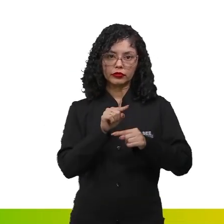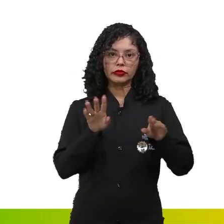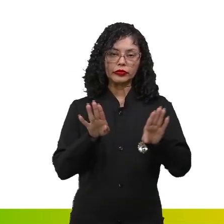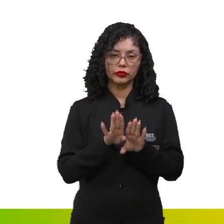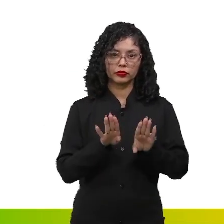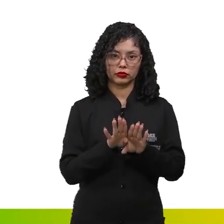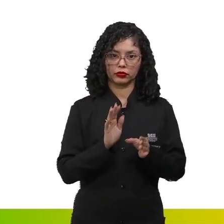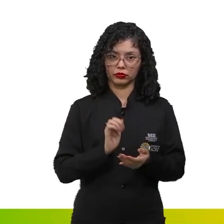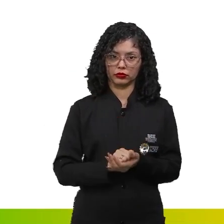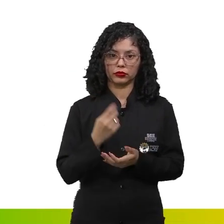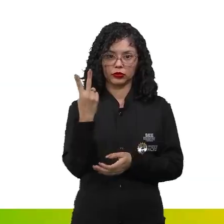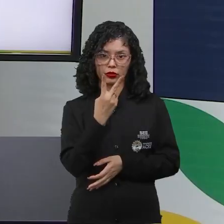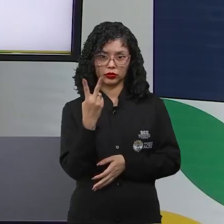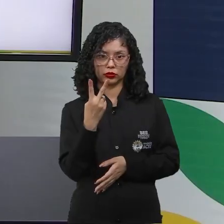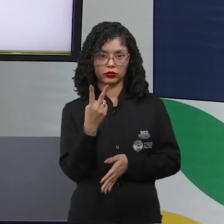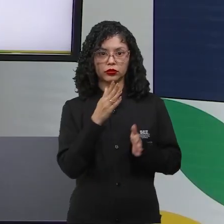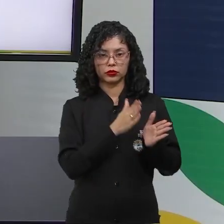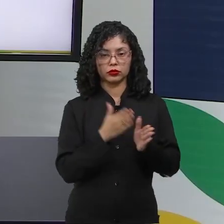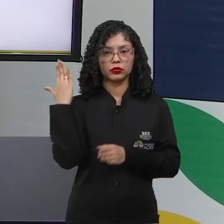em duas partes